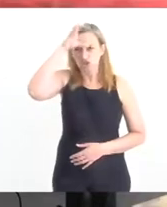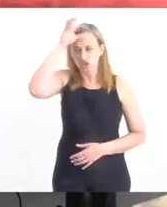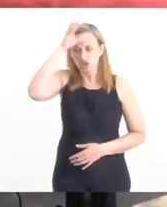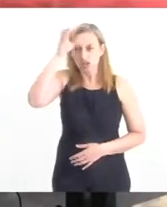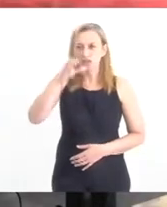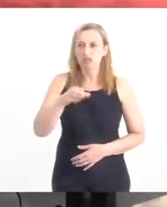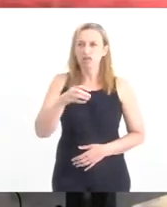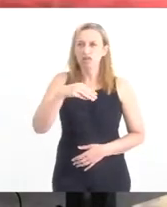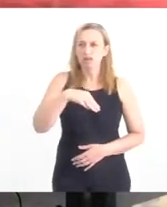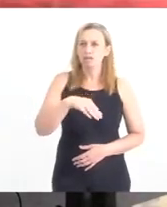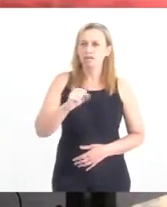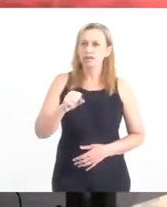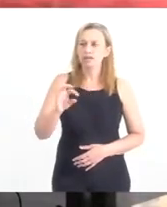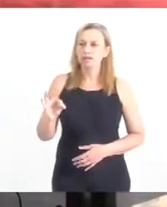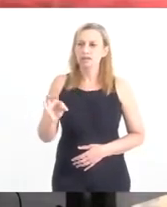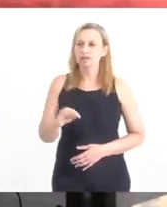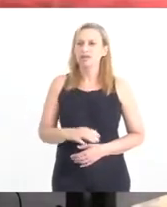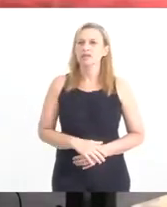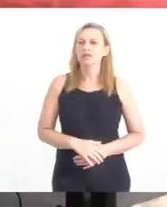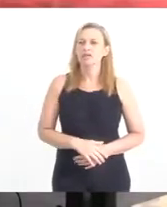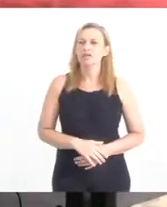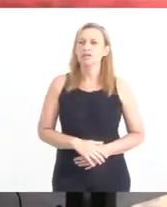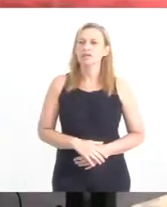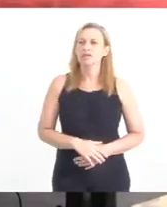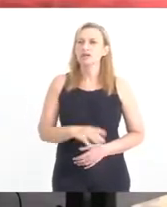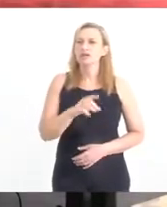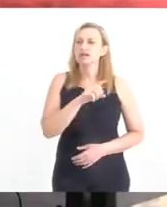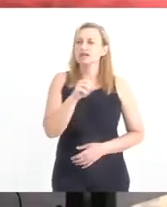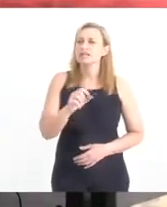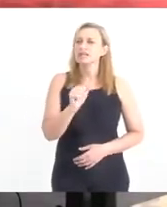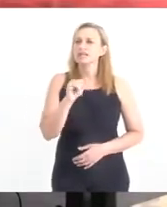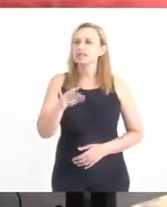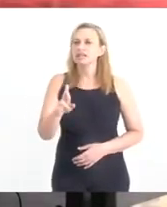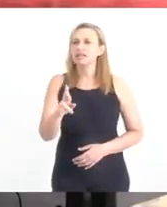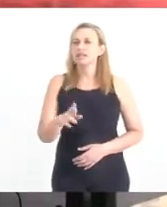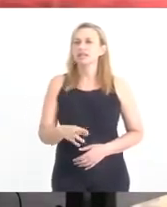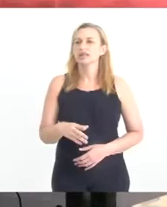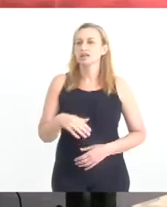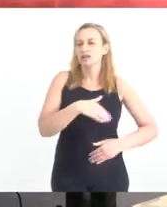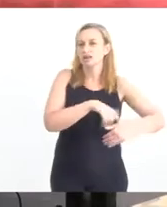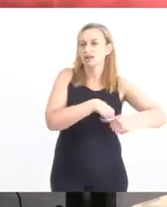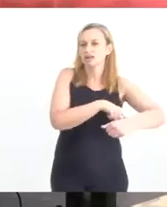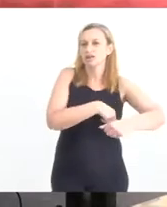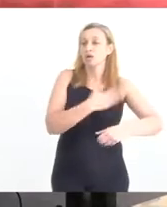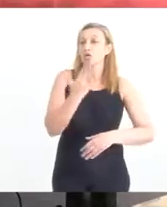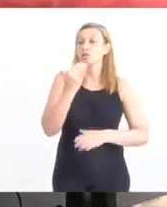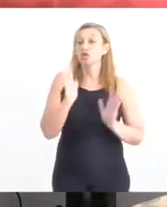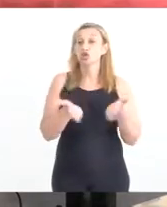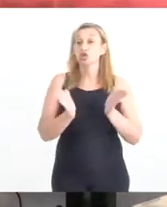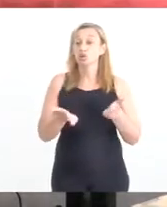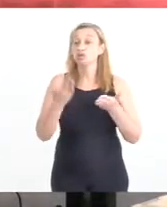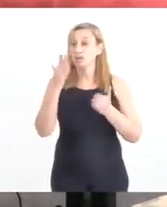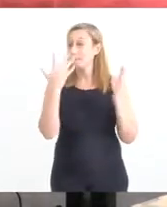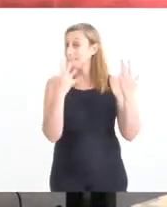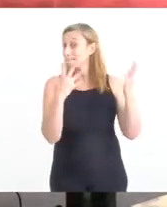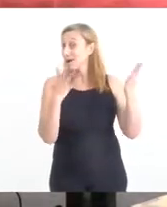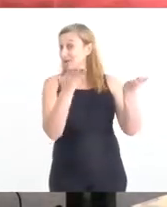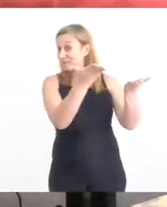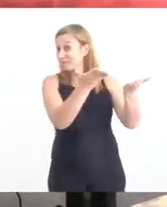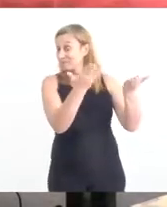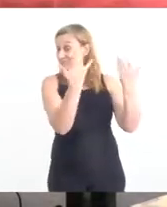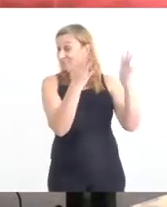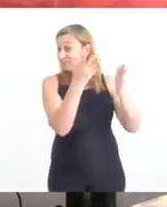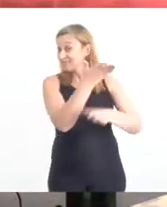ele PSP na pessoa da tia Aninha estava ali Fazendo a nossa comida de hoje em gente muita prova para